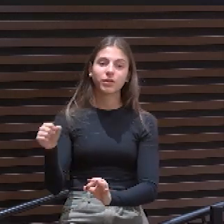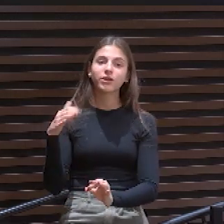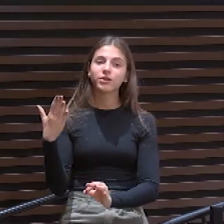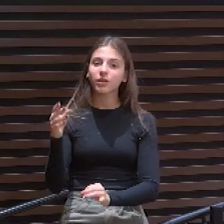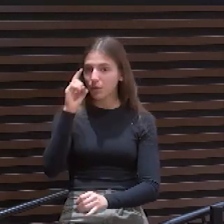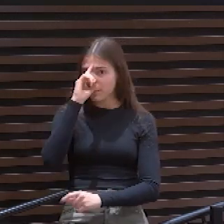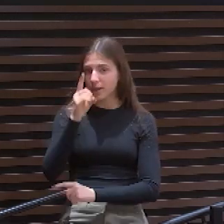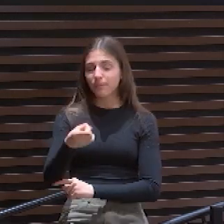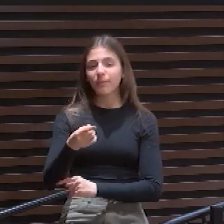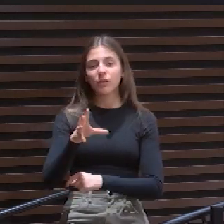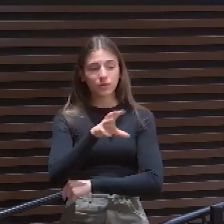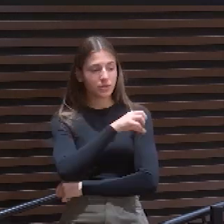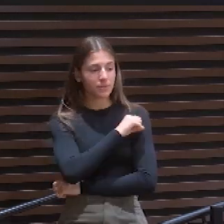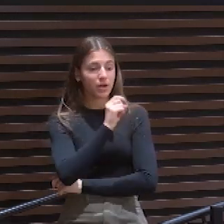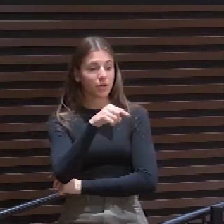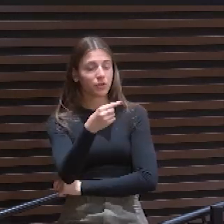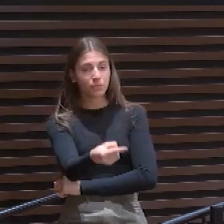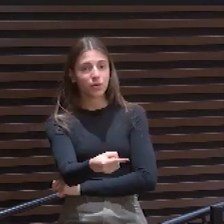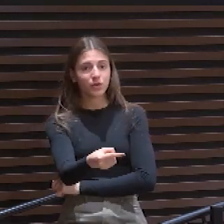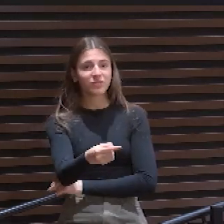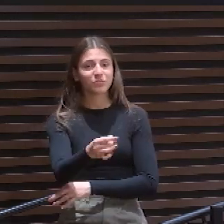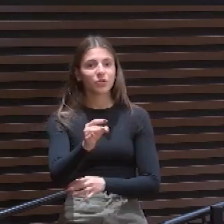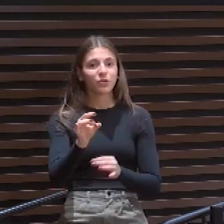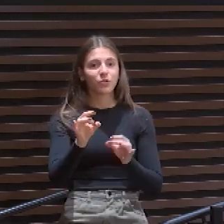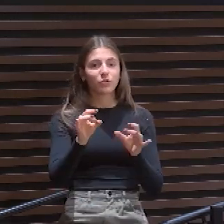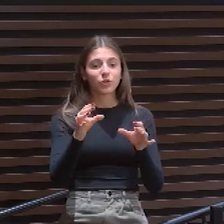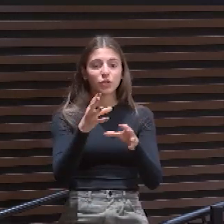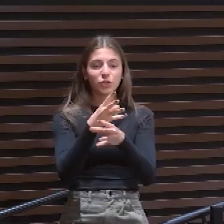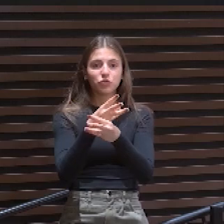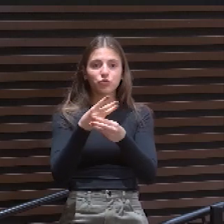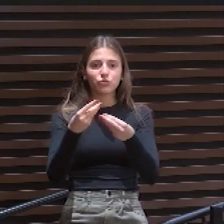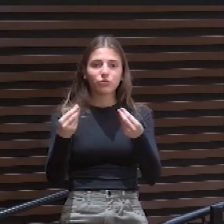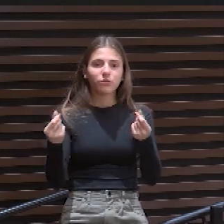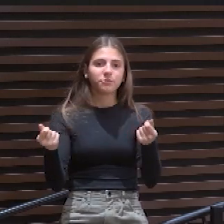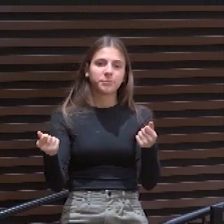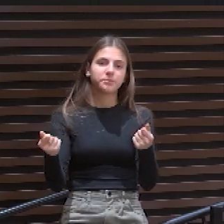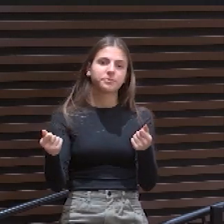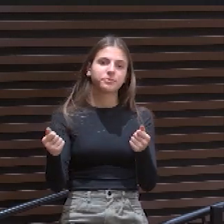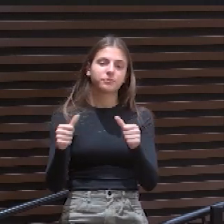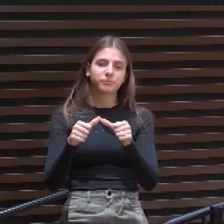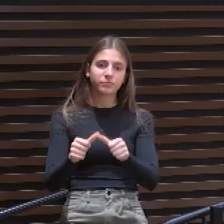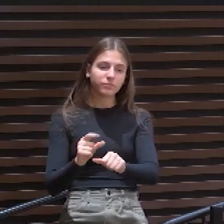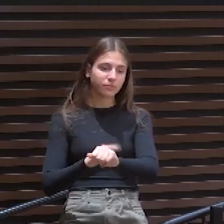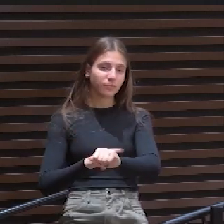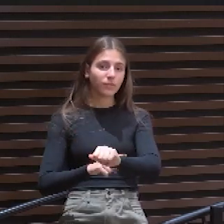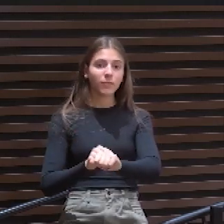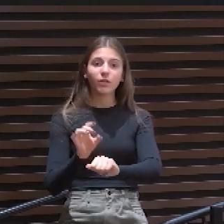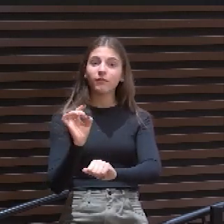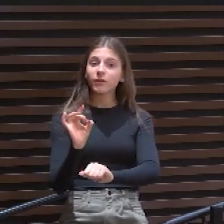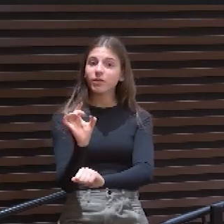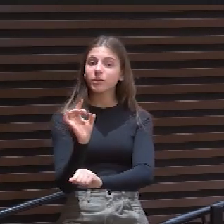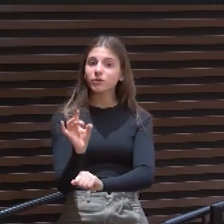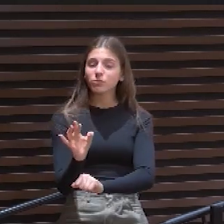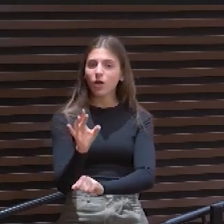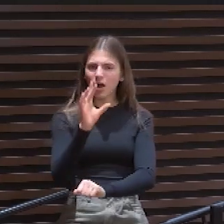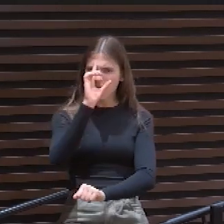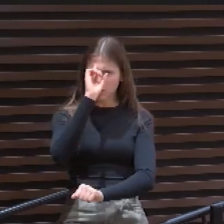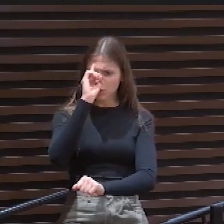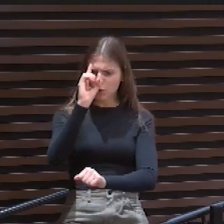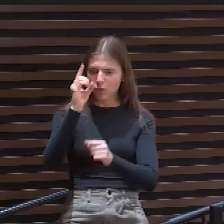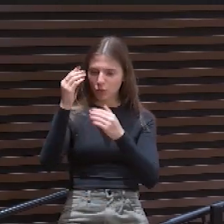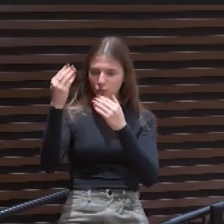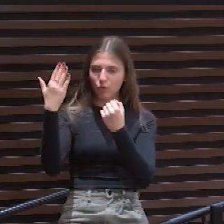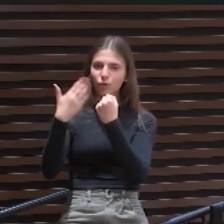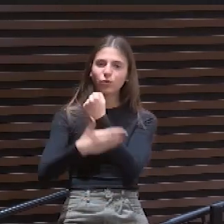amar ao próximo sem julgá-lo desaparece nessa situação. Fica somente a condenação.